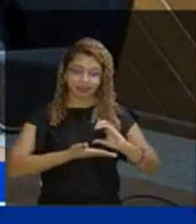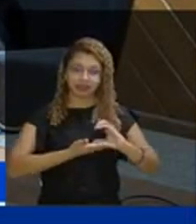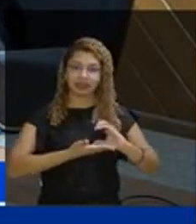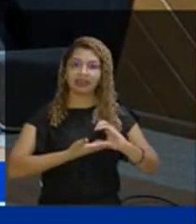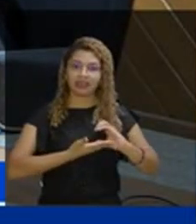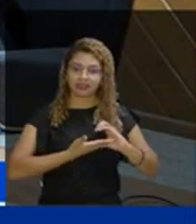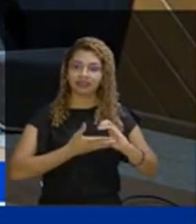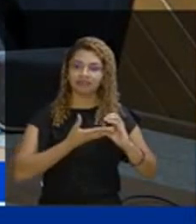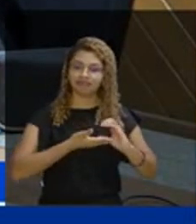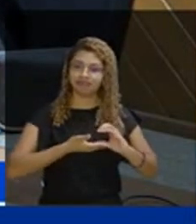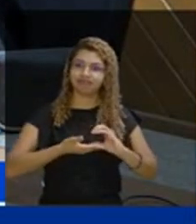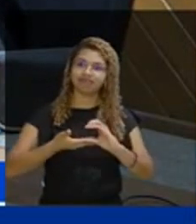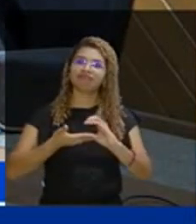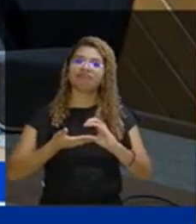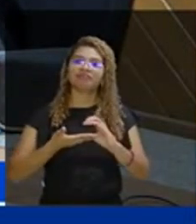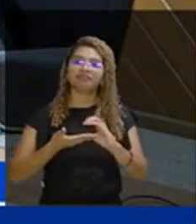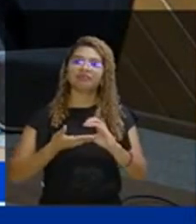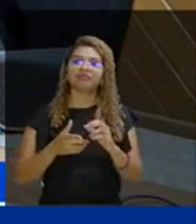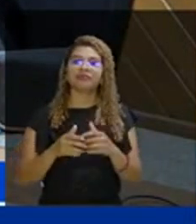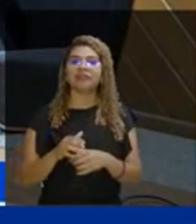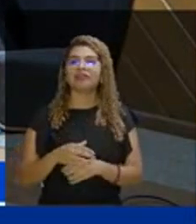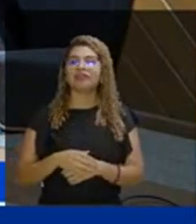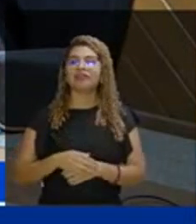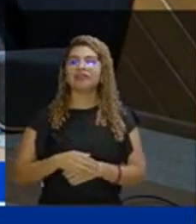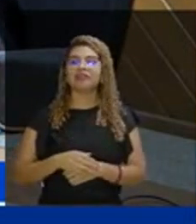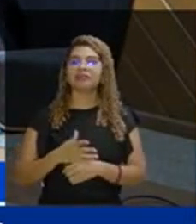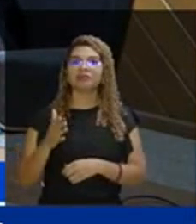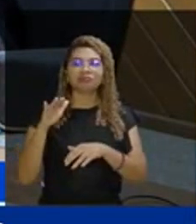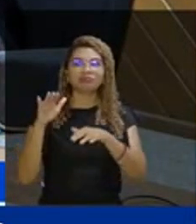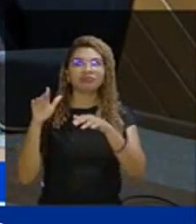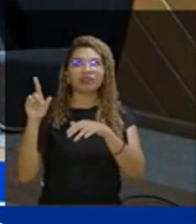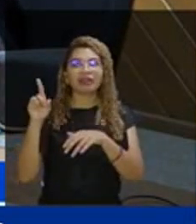Santos passa a mão sobre os olhos, mover o coração do